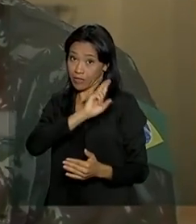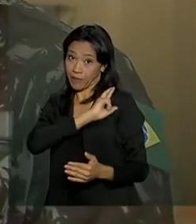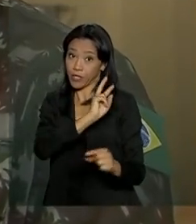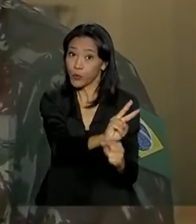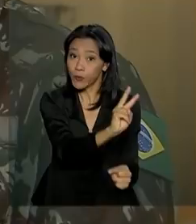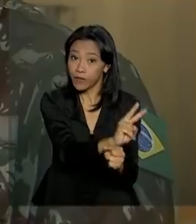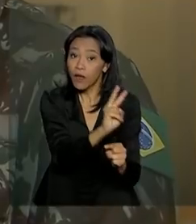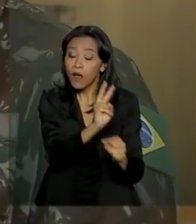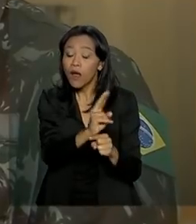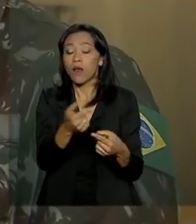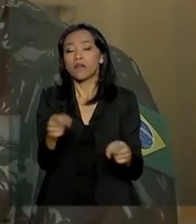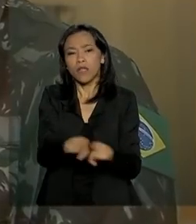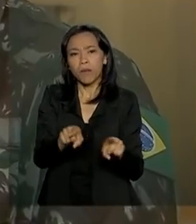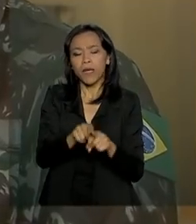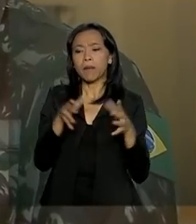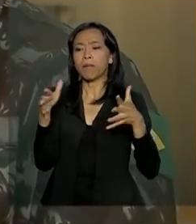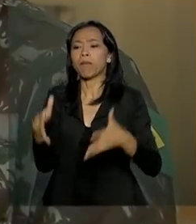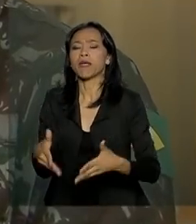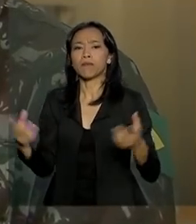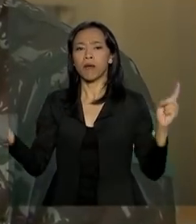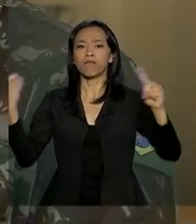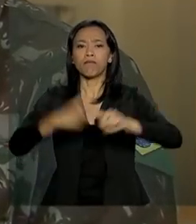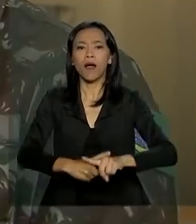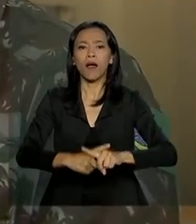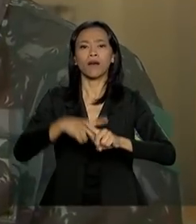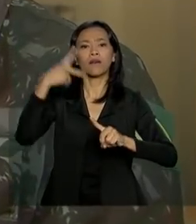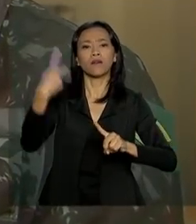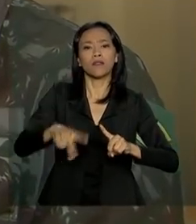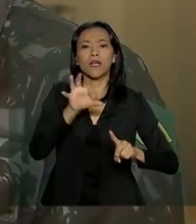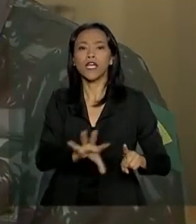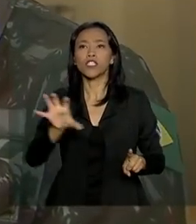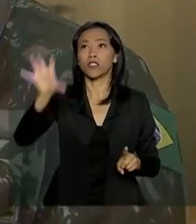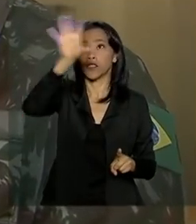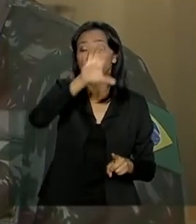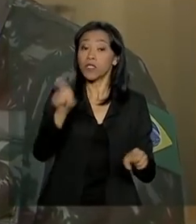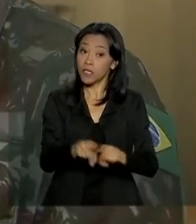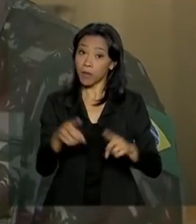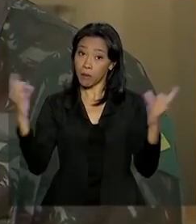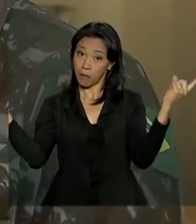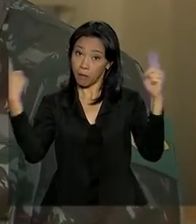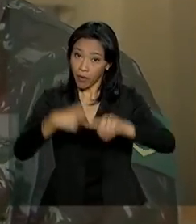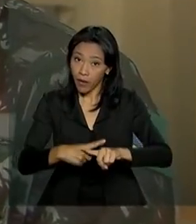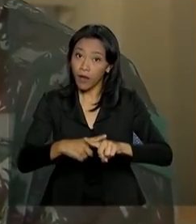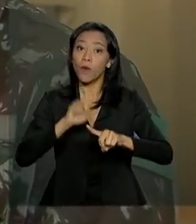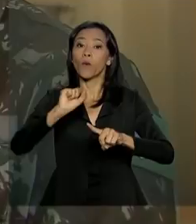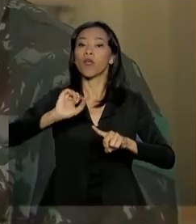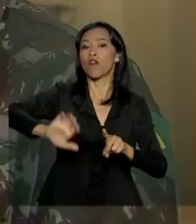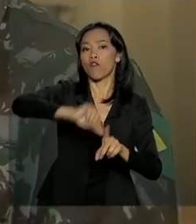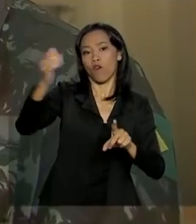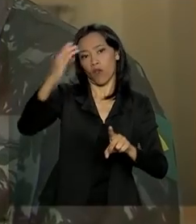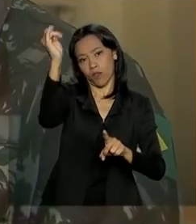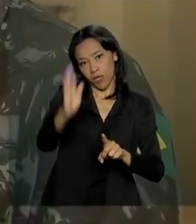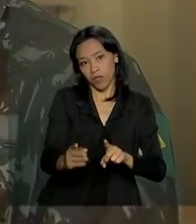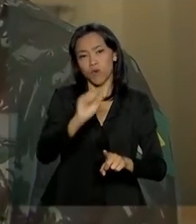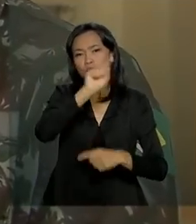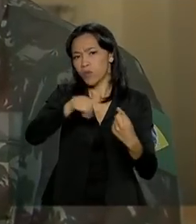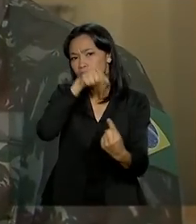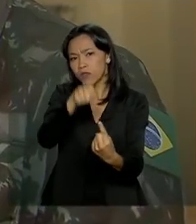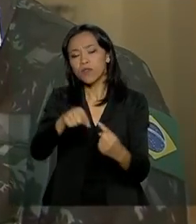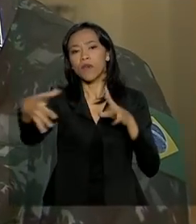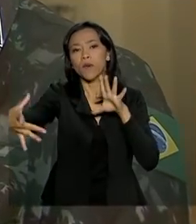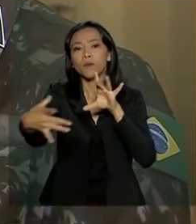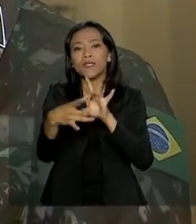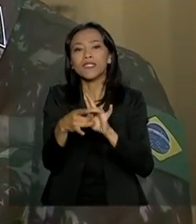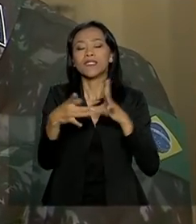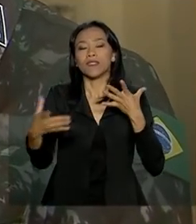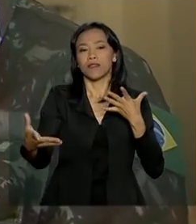também participar em competições regionais e internacionais, estimulando a integração do Exército com a sociedade, por